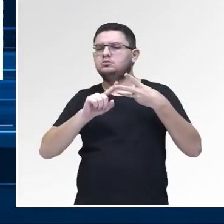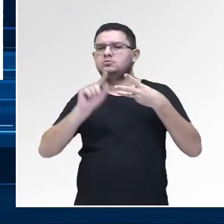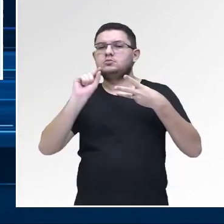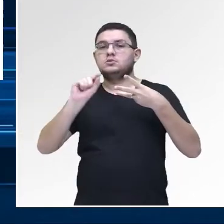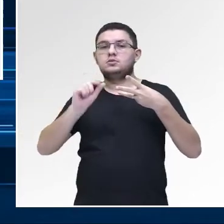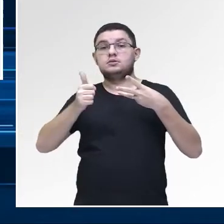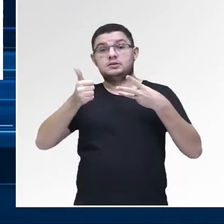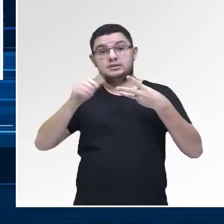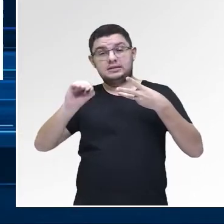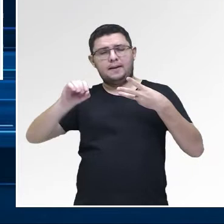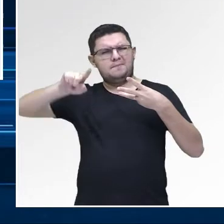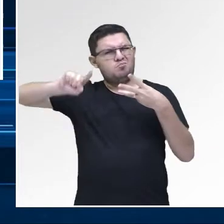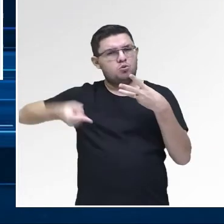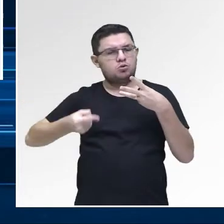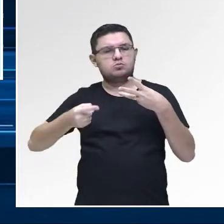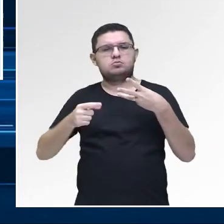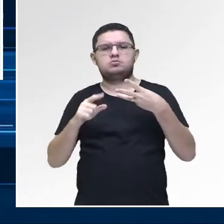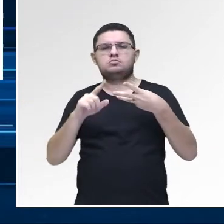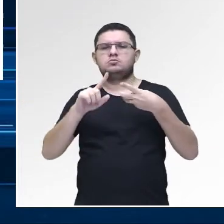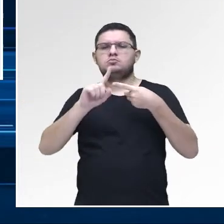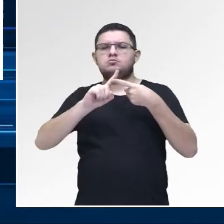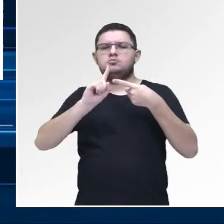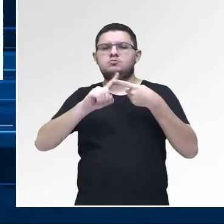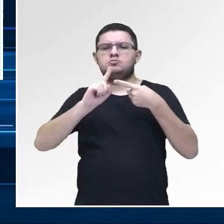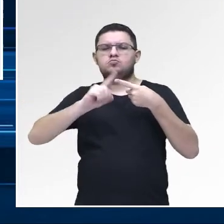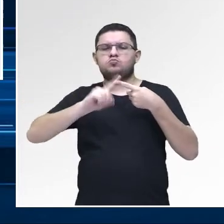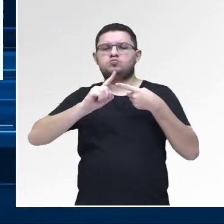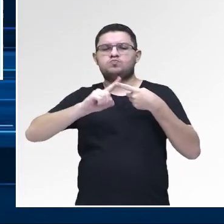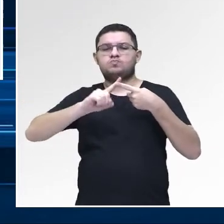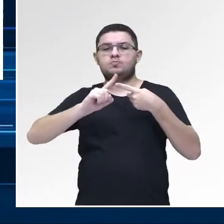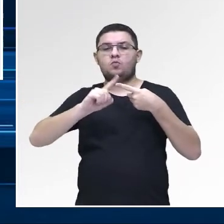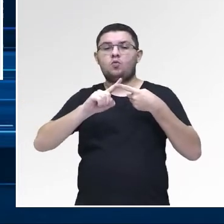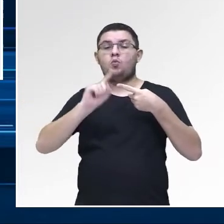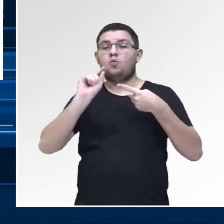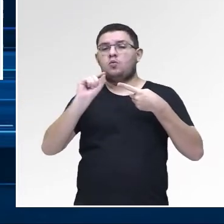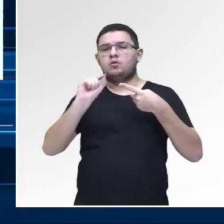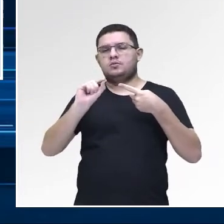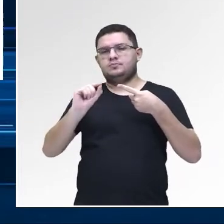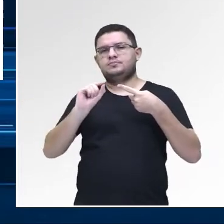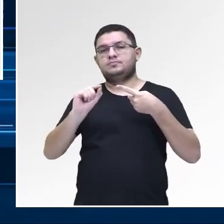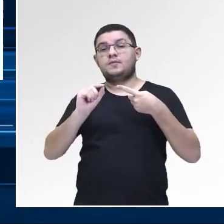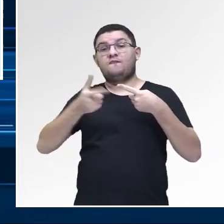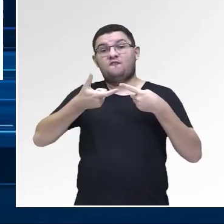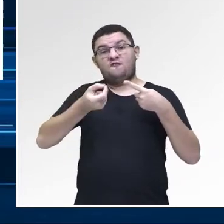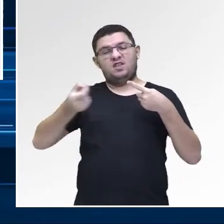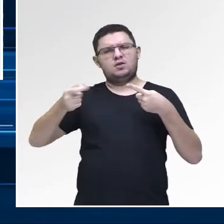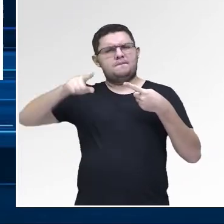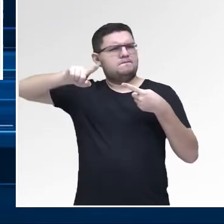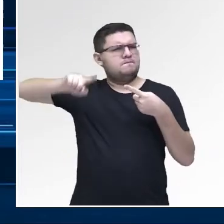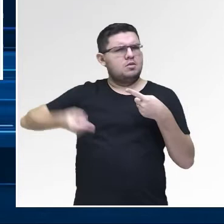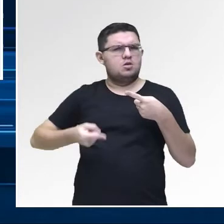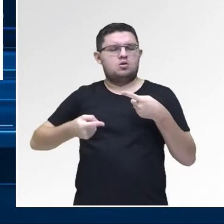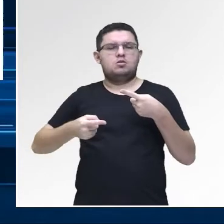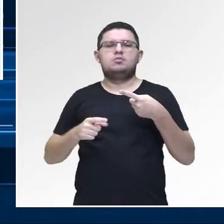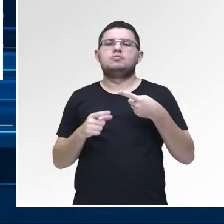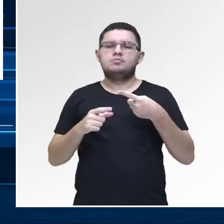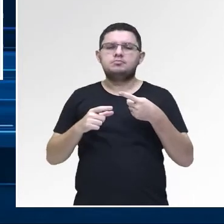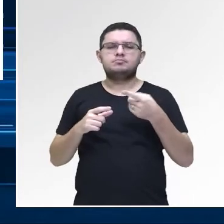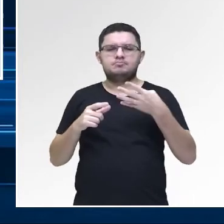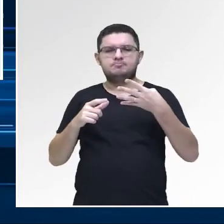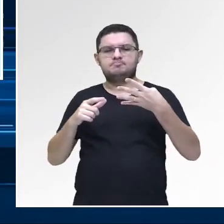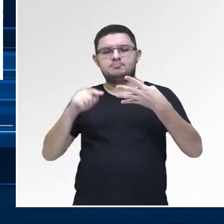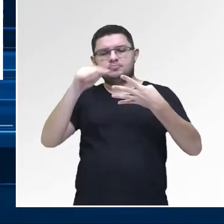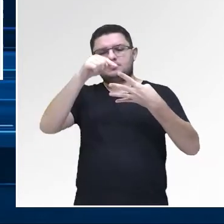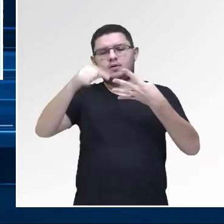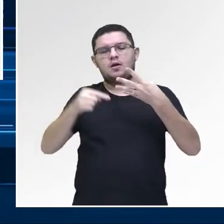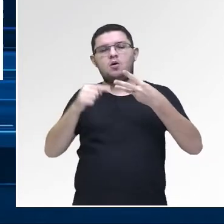10 milhões de habitantes. E a bolinha maior, 20 milhões de habitantes. Ah, professora, mas